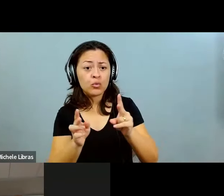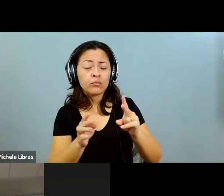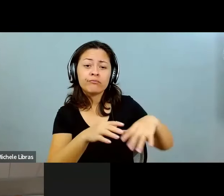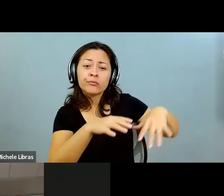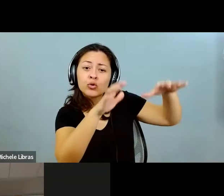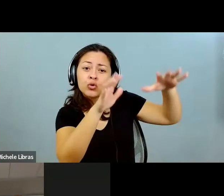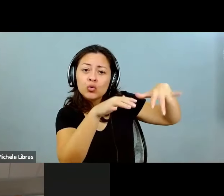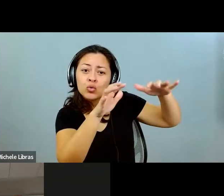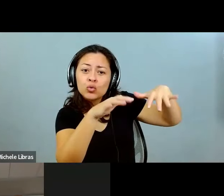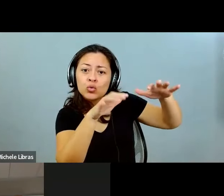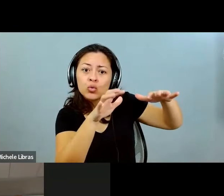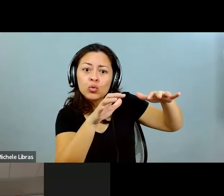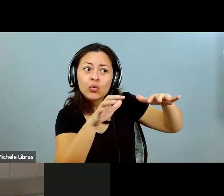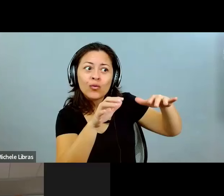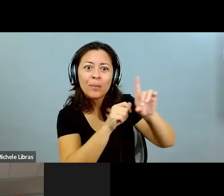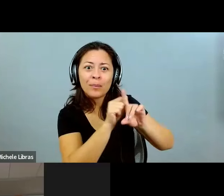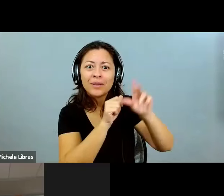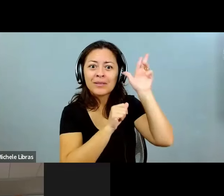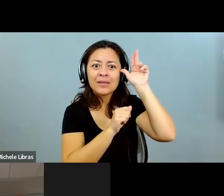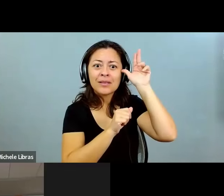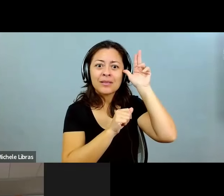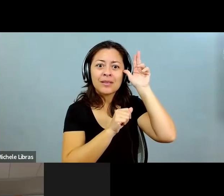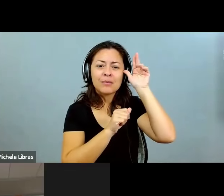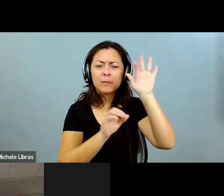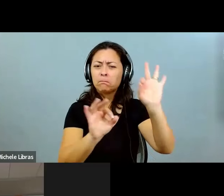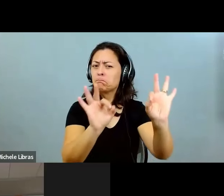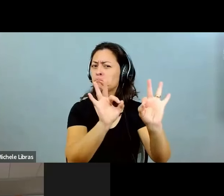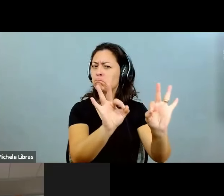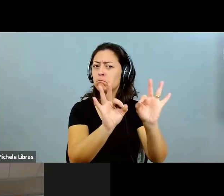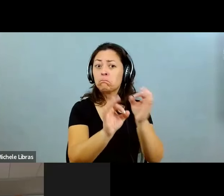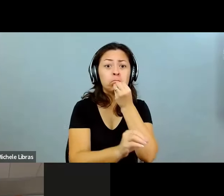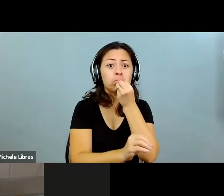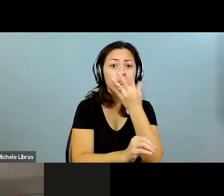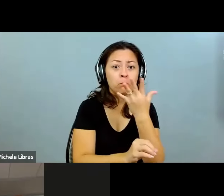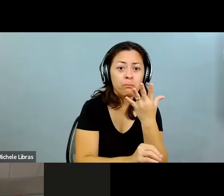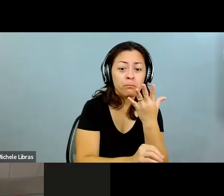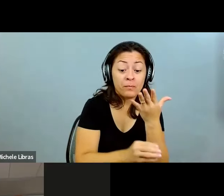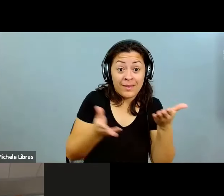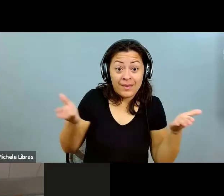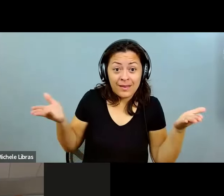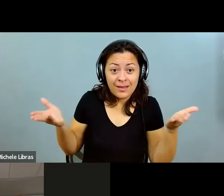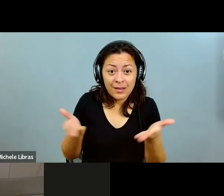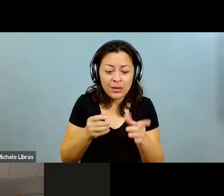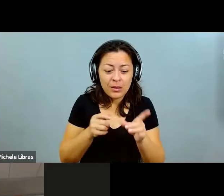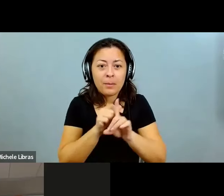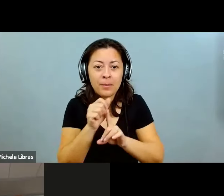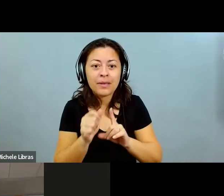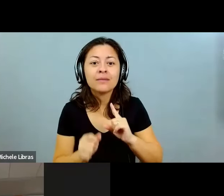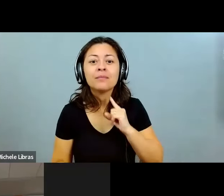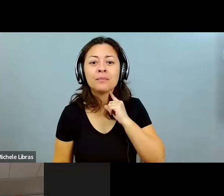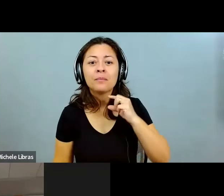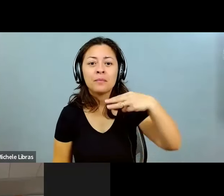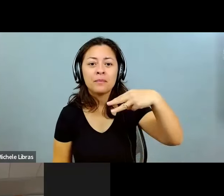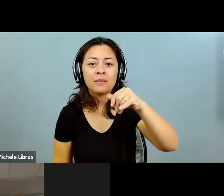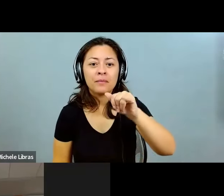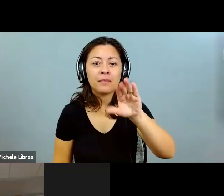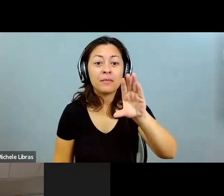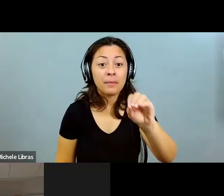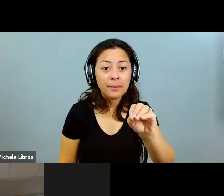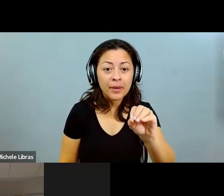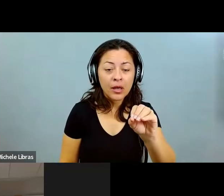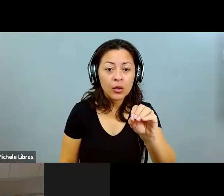excelente em abril Ah o não chover agora em maio Mateus ele